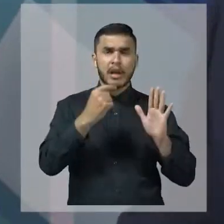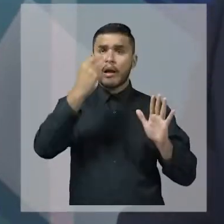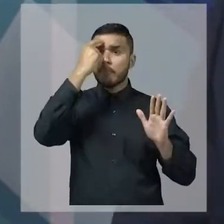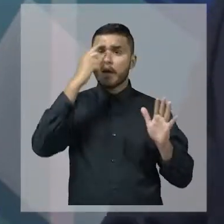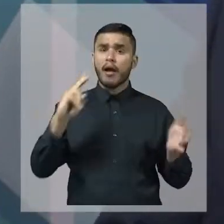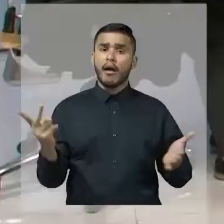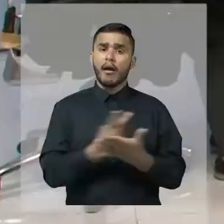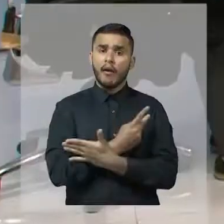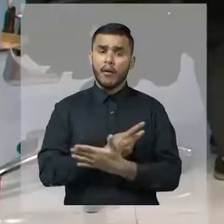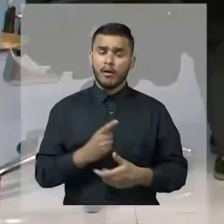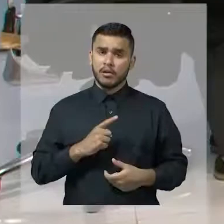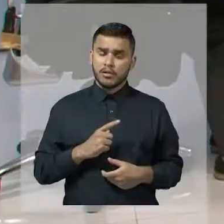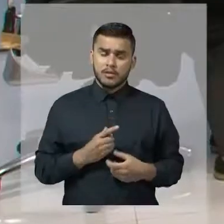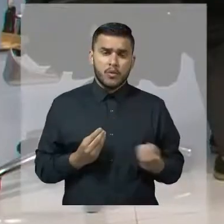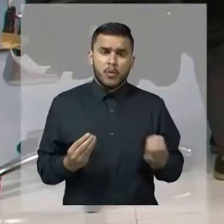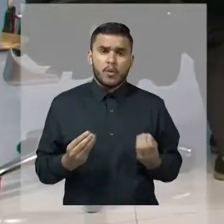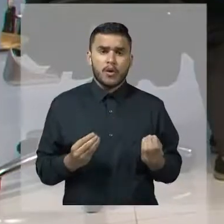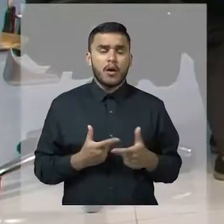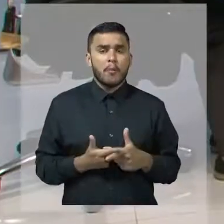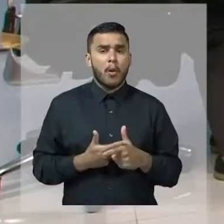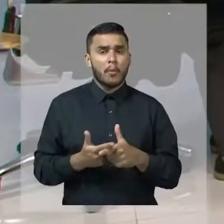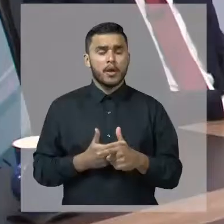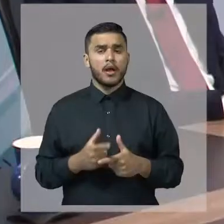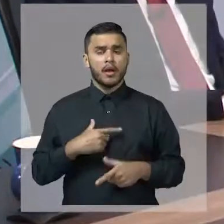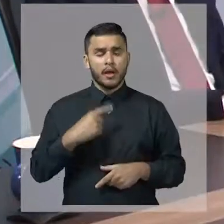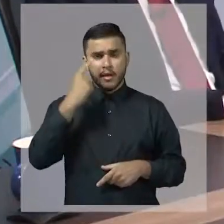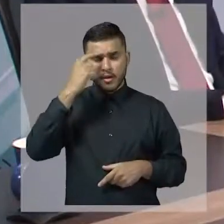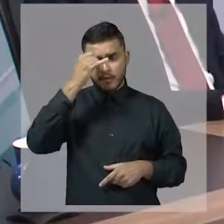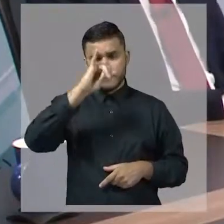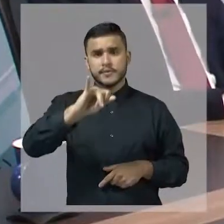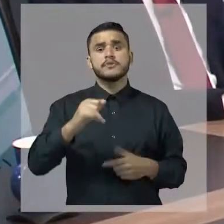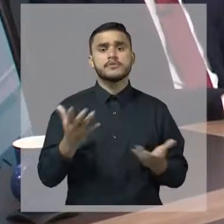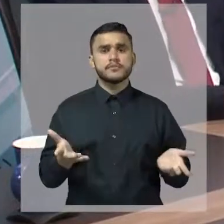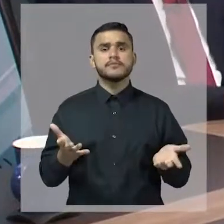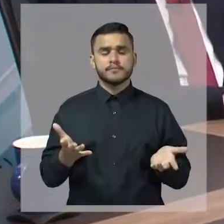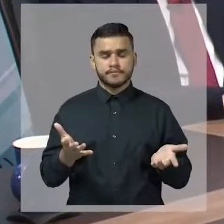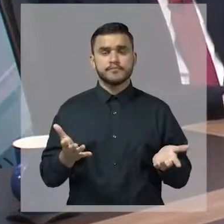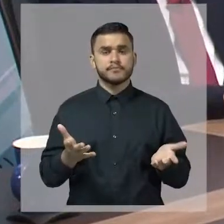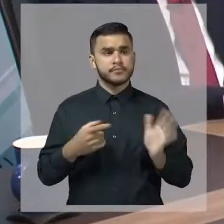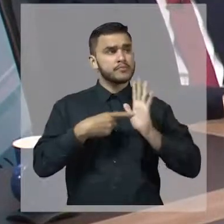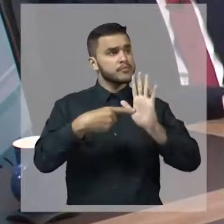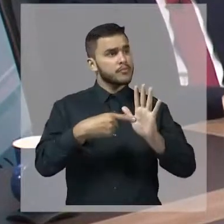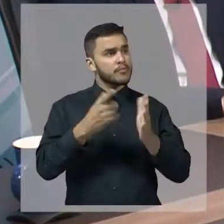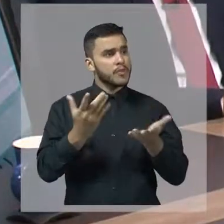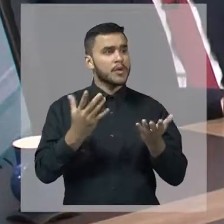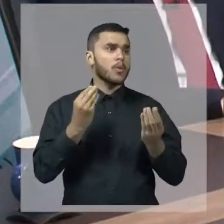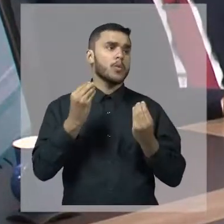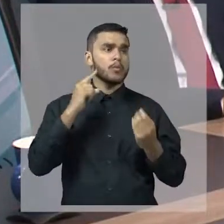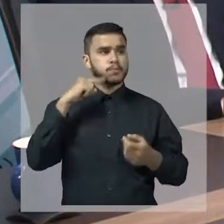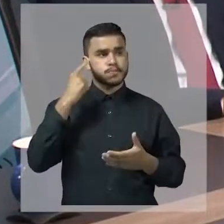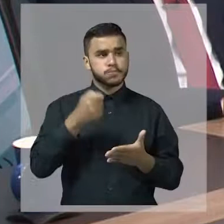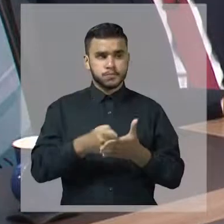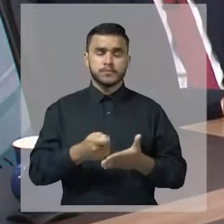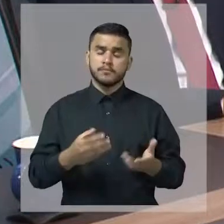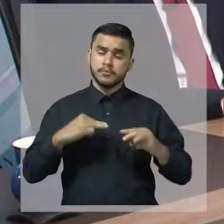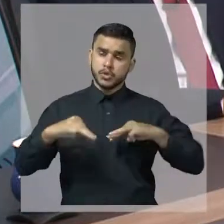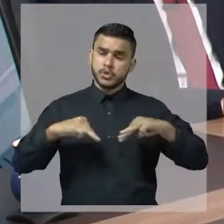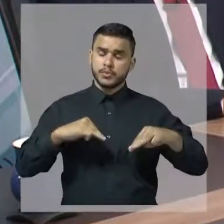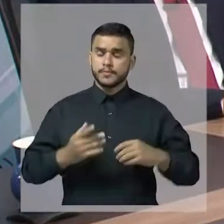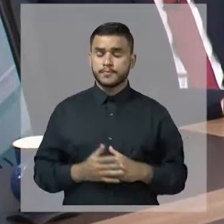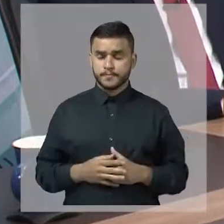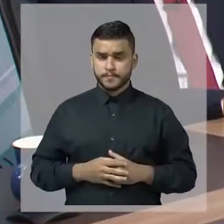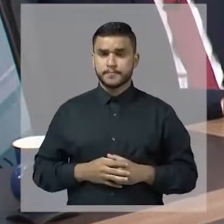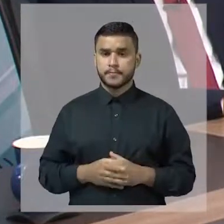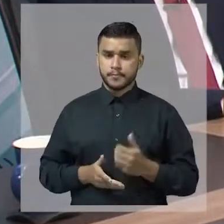dar essa interpretação ou essa intranquilidade que está provocando a deliberação do ministro. Professor Roberto Martins